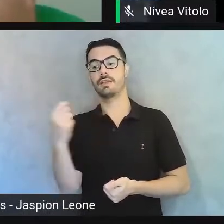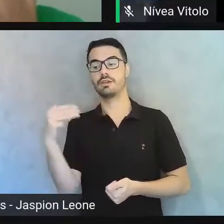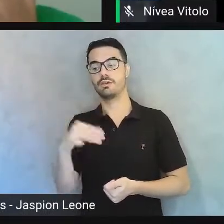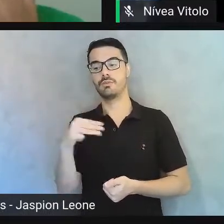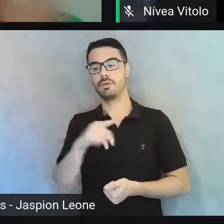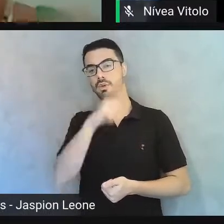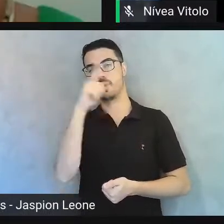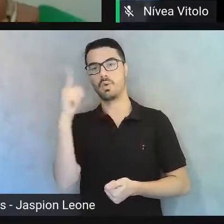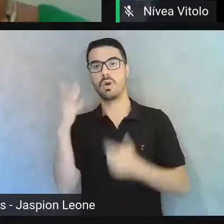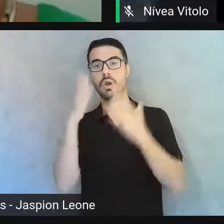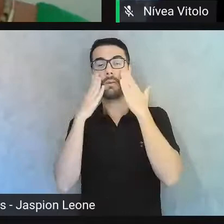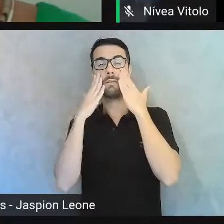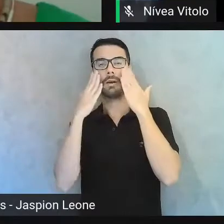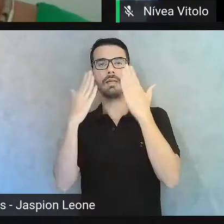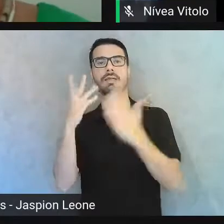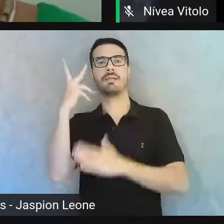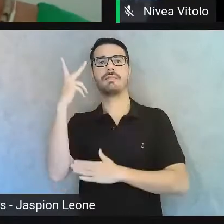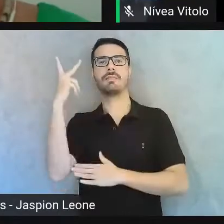apresentação dela.